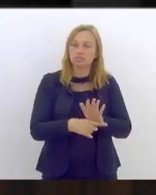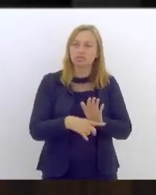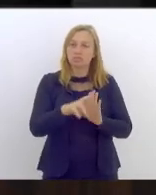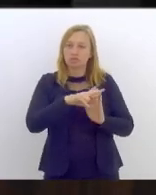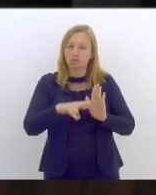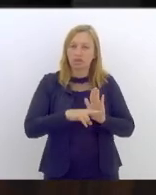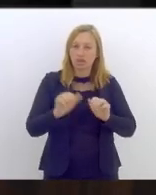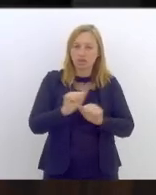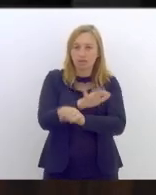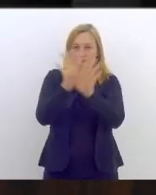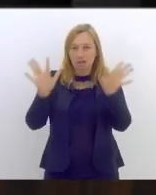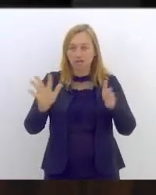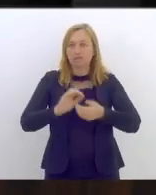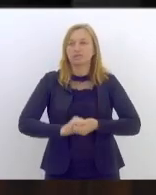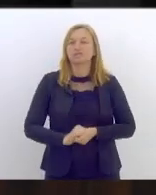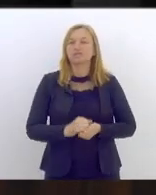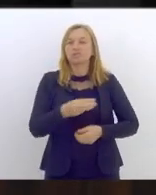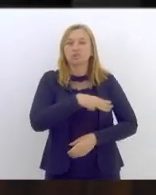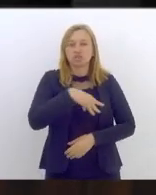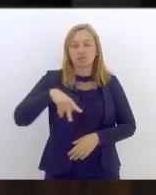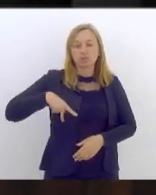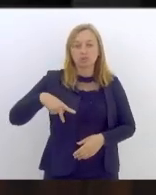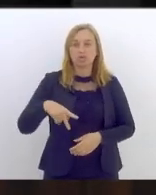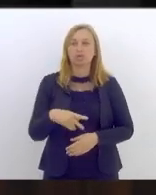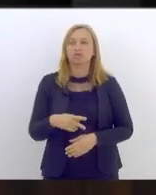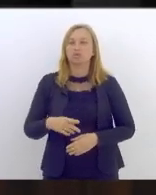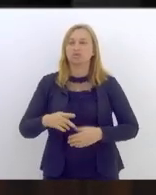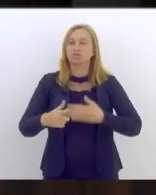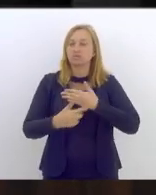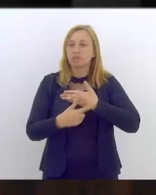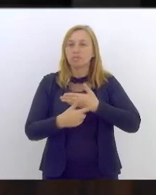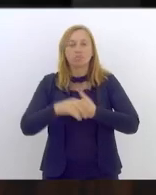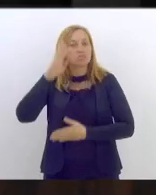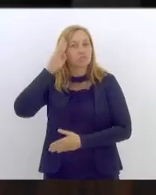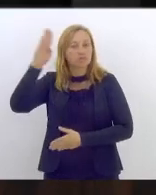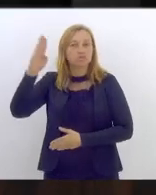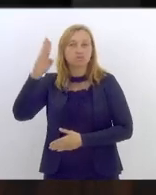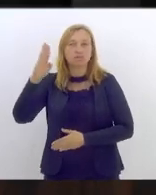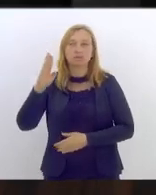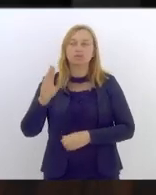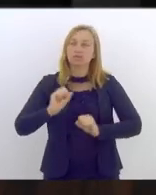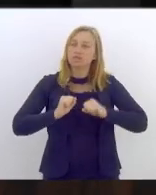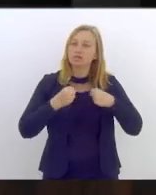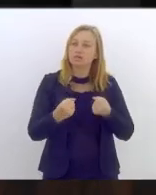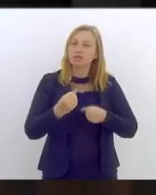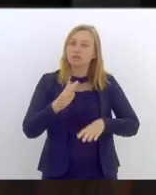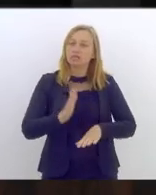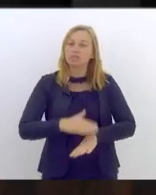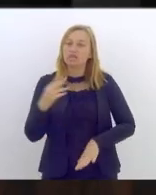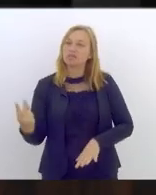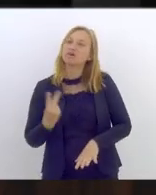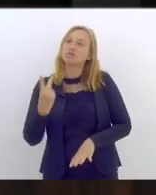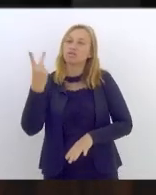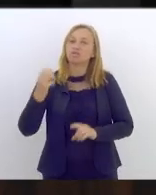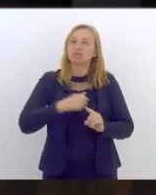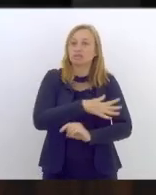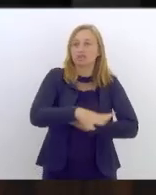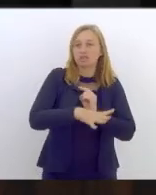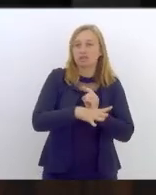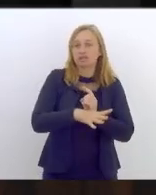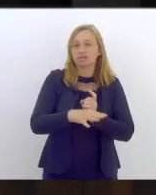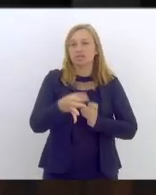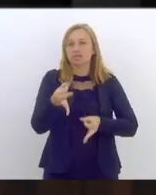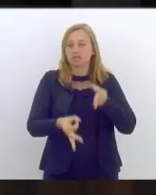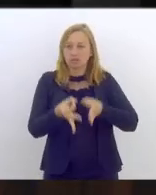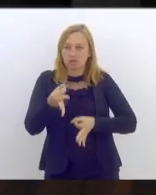Claros Ministério Público desempenha um papel fundamental na defesa dos mais altos valores sociais da ordem